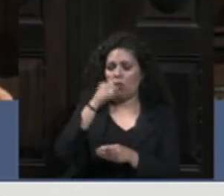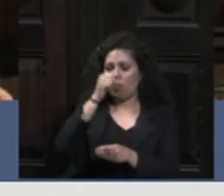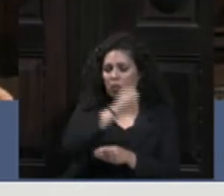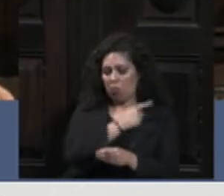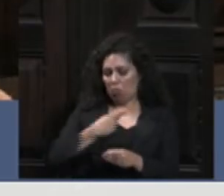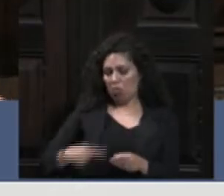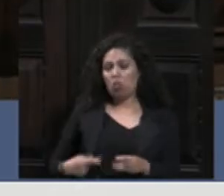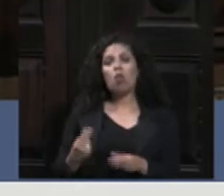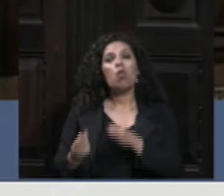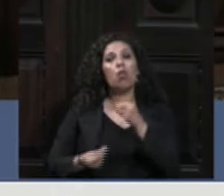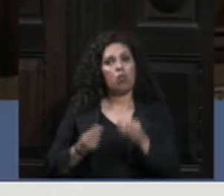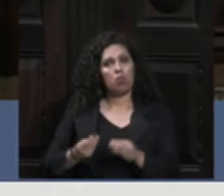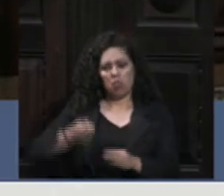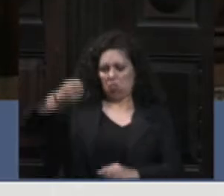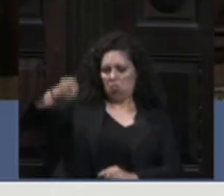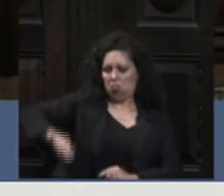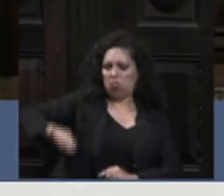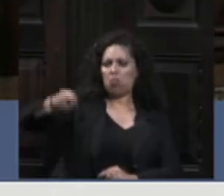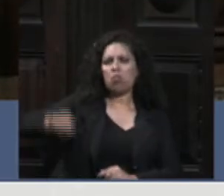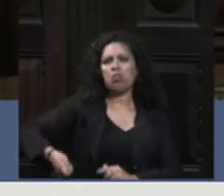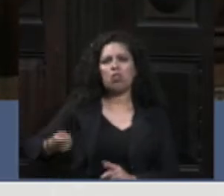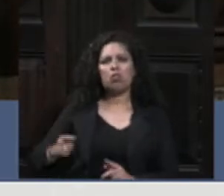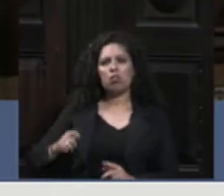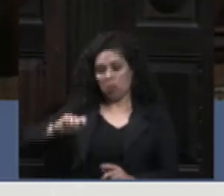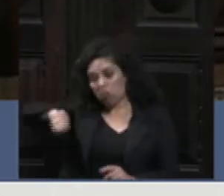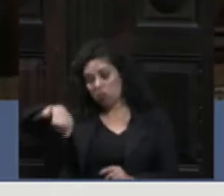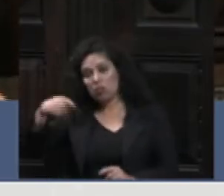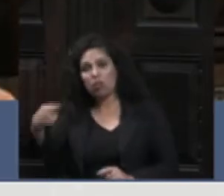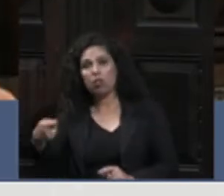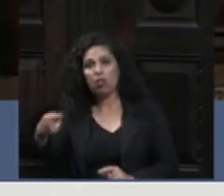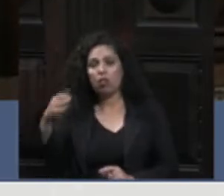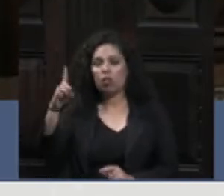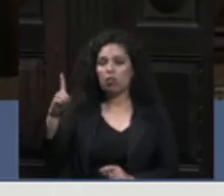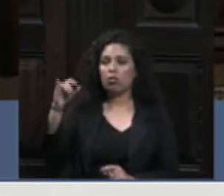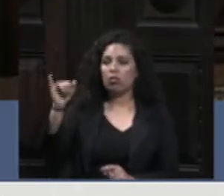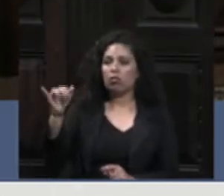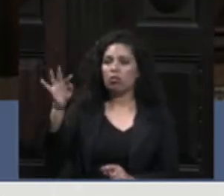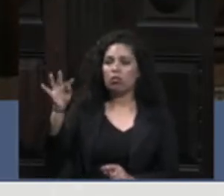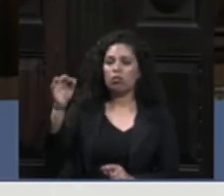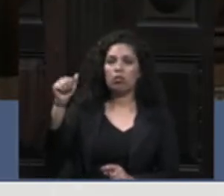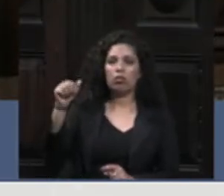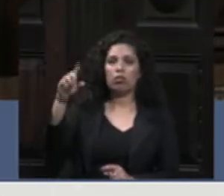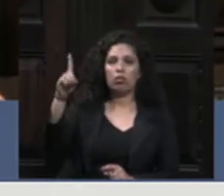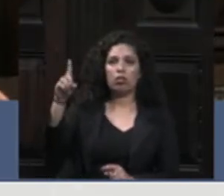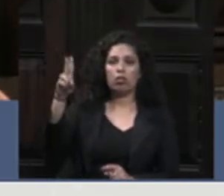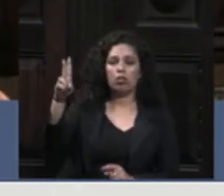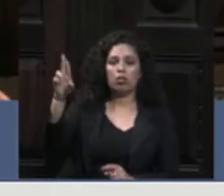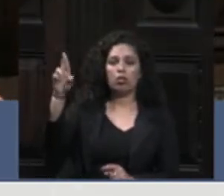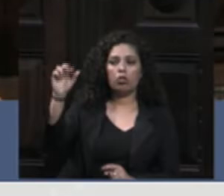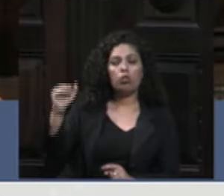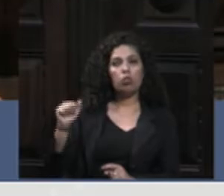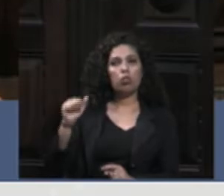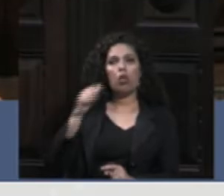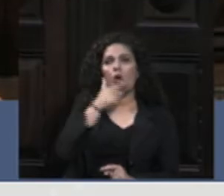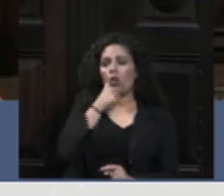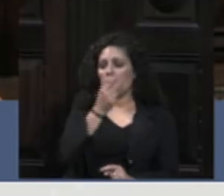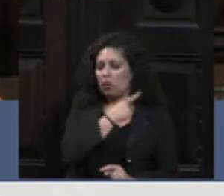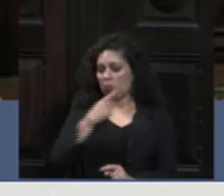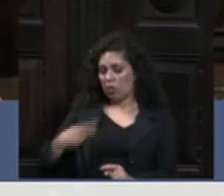os dirigentes se perpetuam no poder e a liberdade do